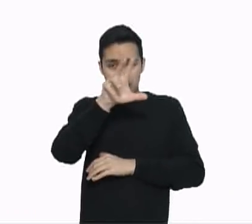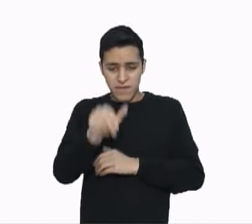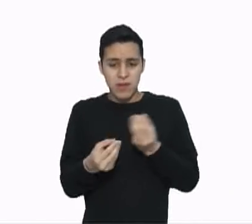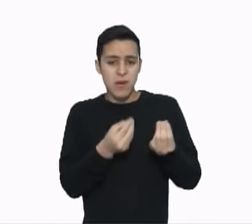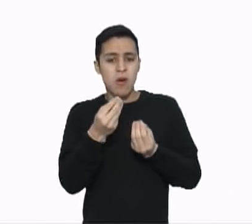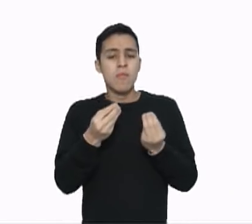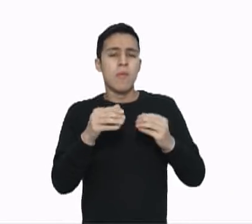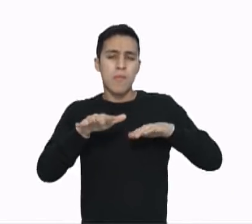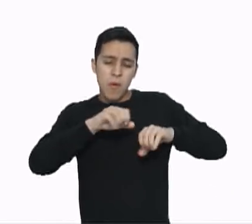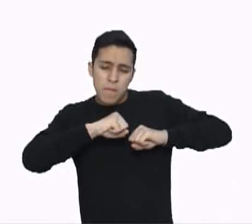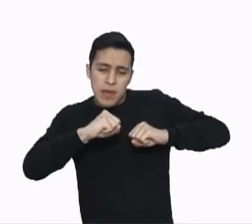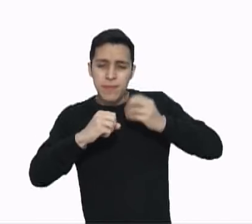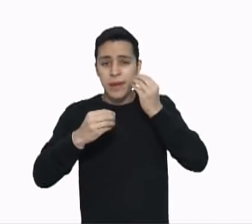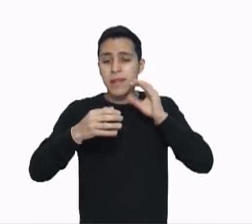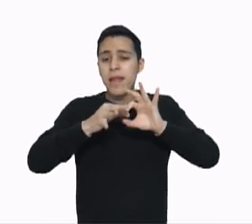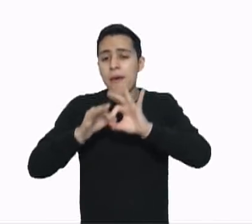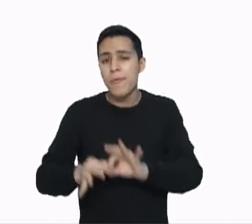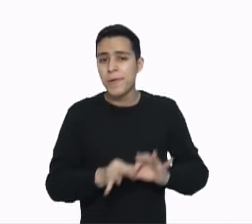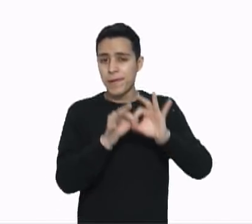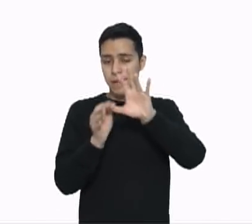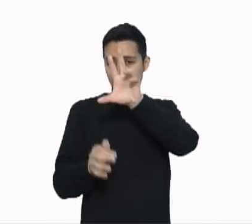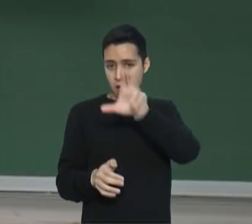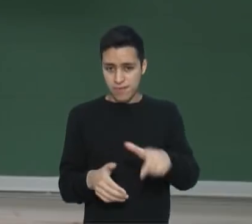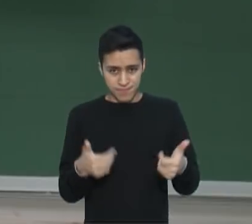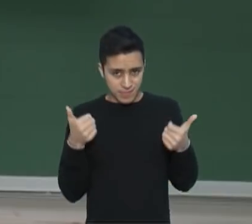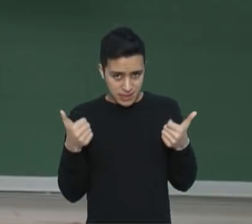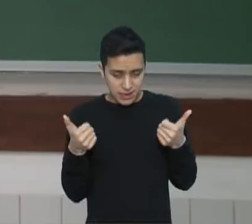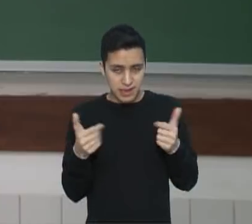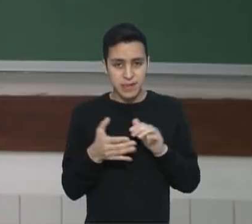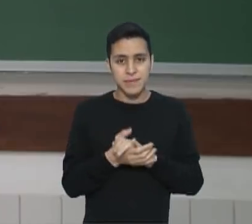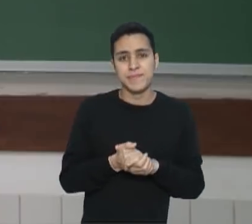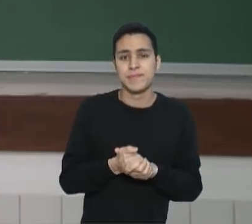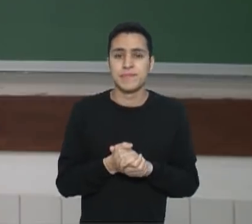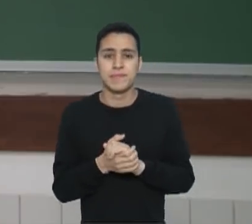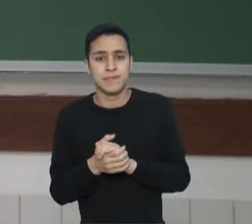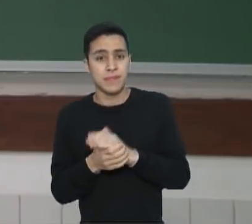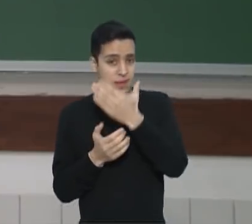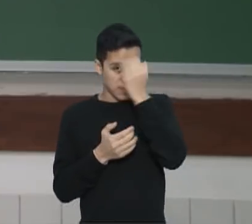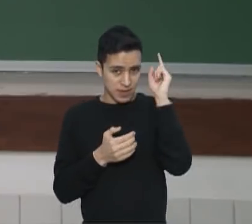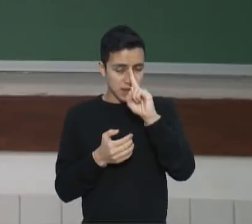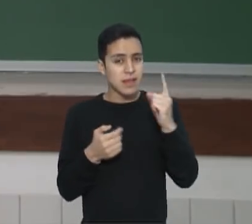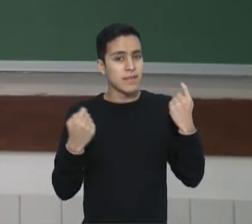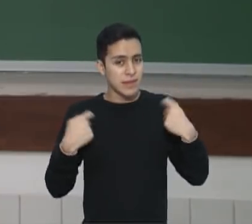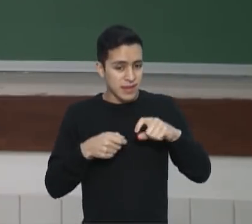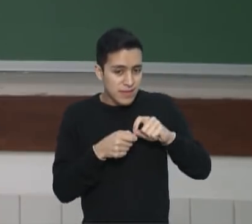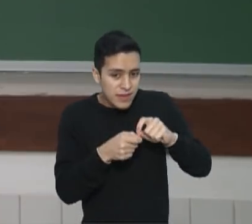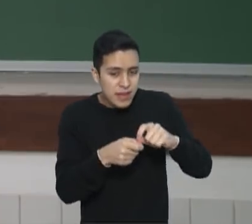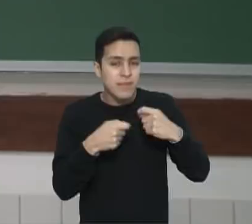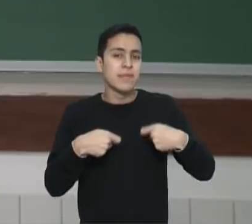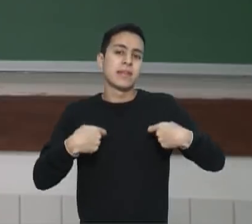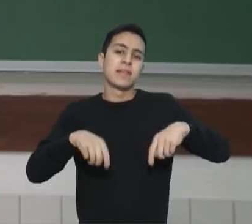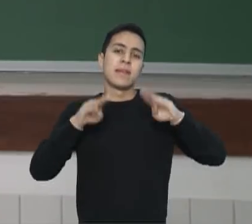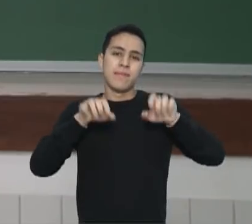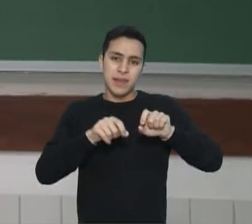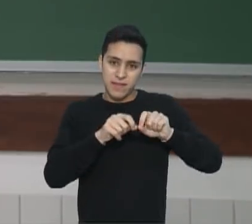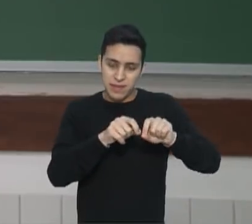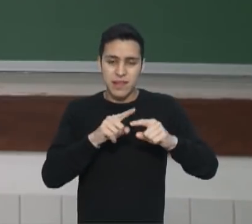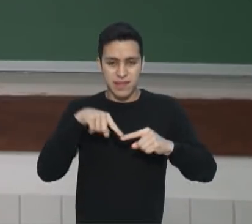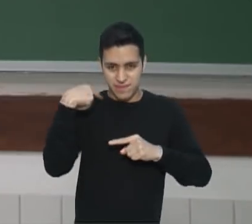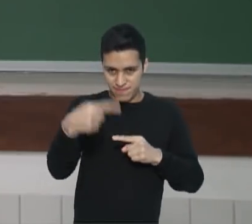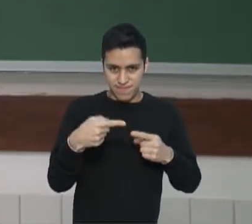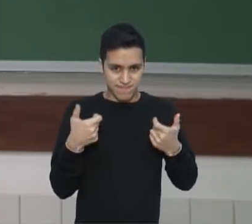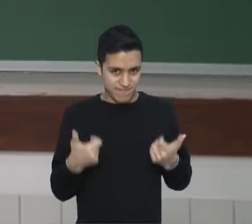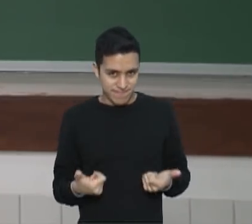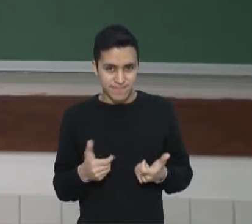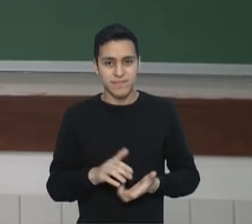os movimentos de independência na África. Não se esqueça, tudo que merece ser feito merece ser bem feito. Até a próxima.